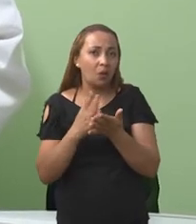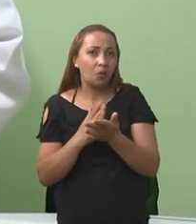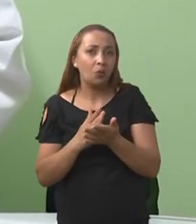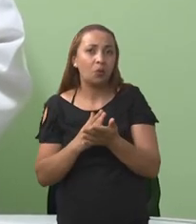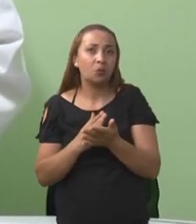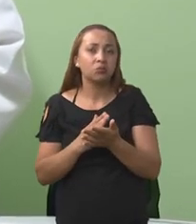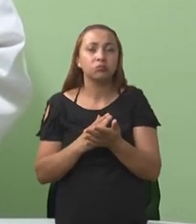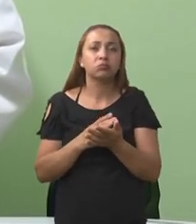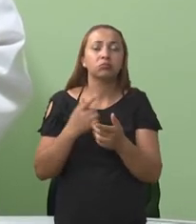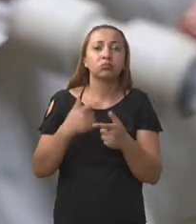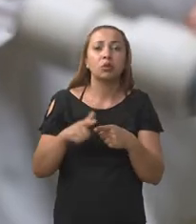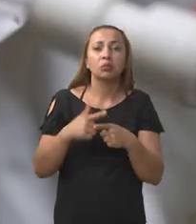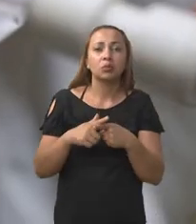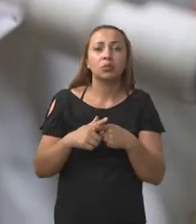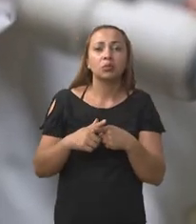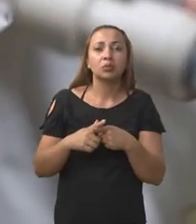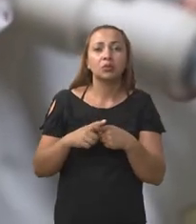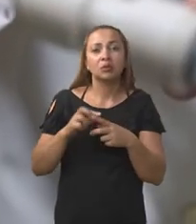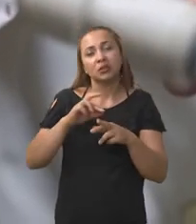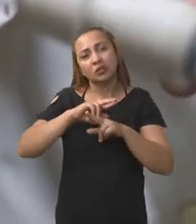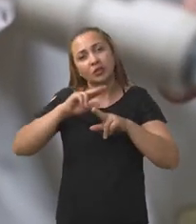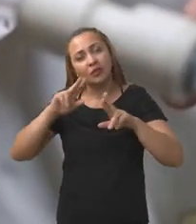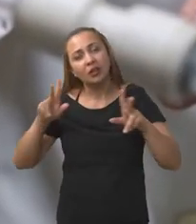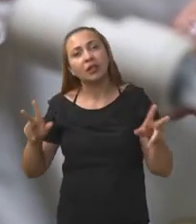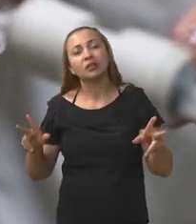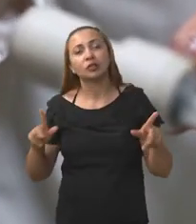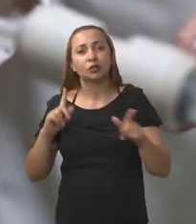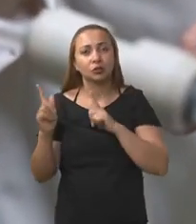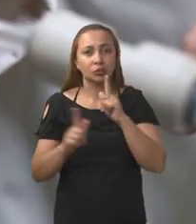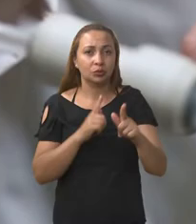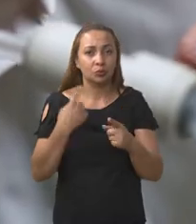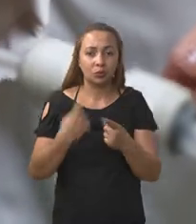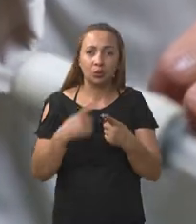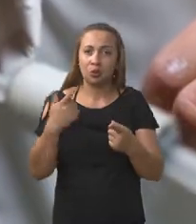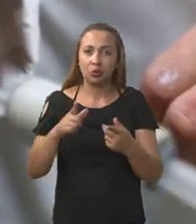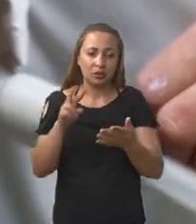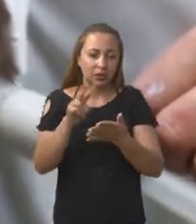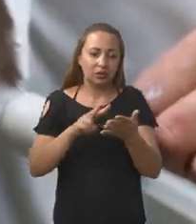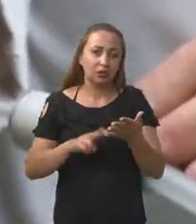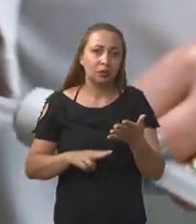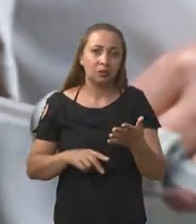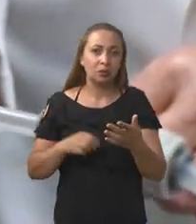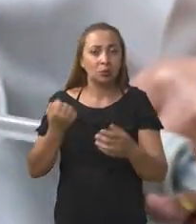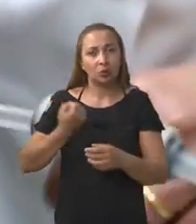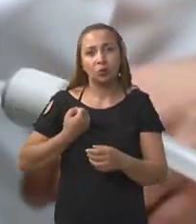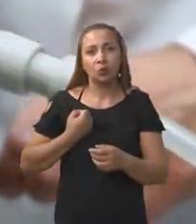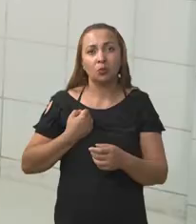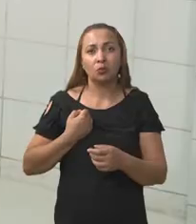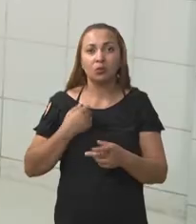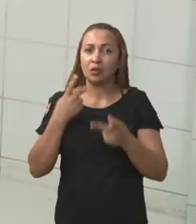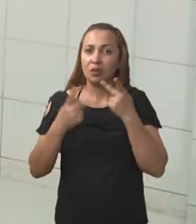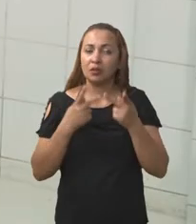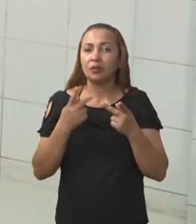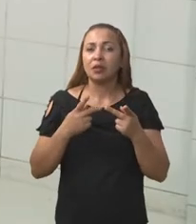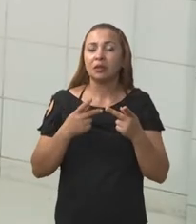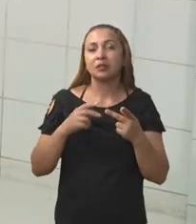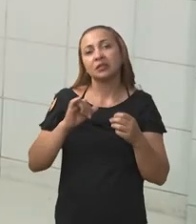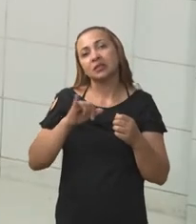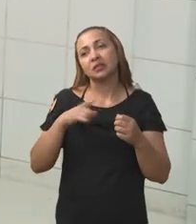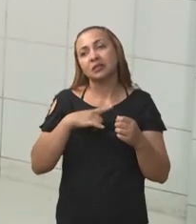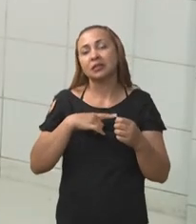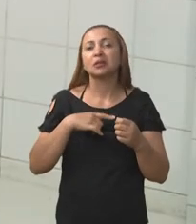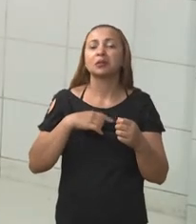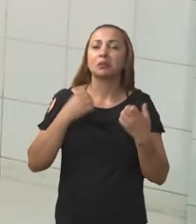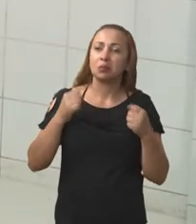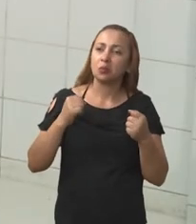alguns efeitos adversos para marcadores de uma maneira geral porque não temos na literatura dados que suportam possíveis efeitos